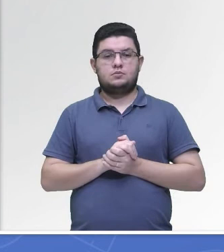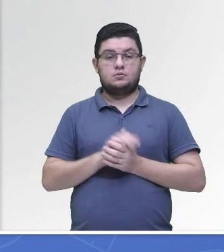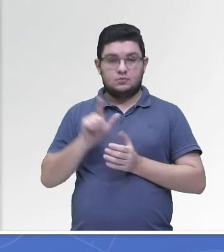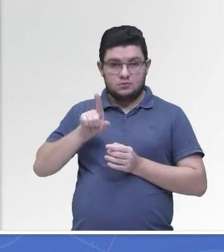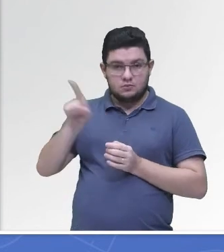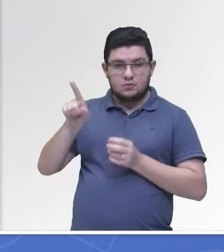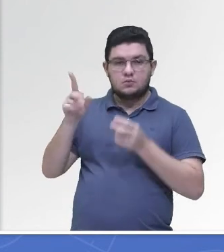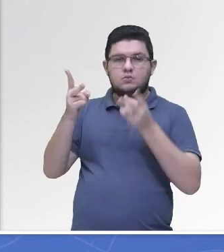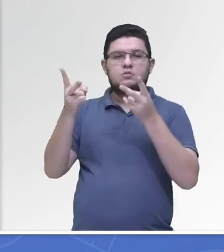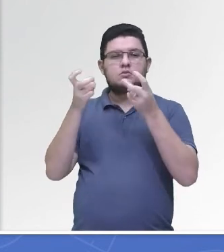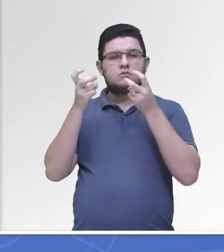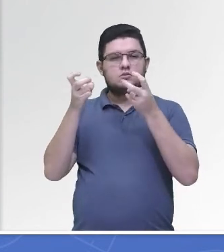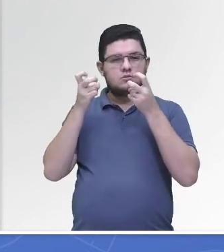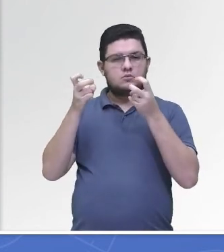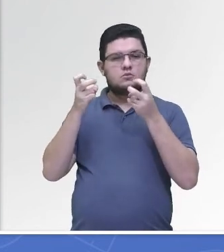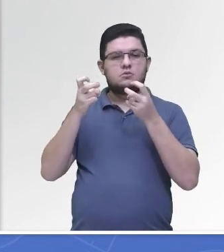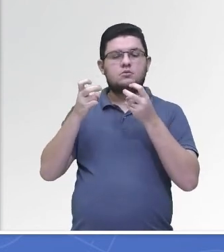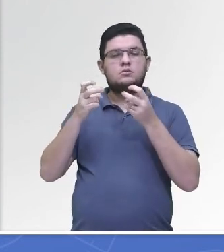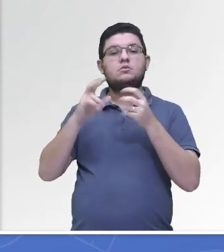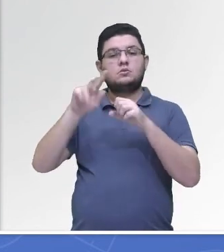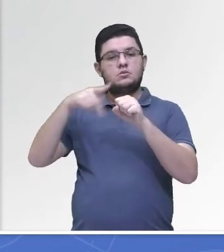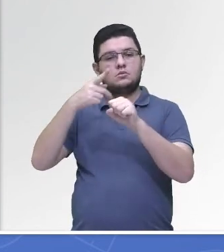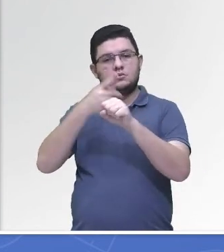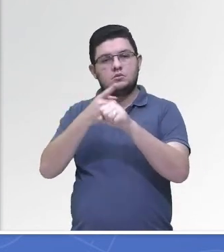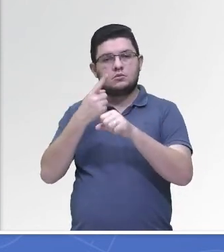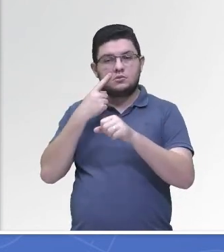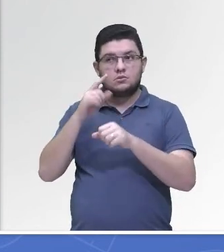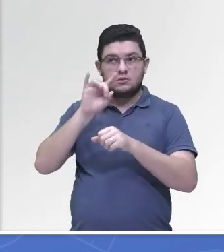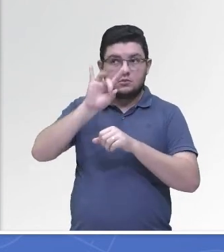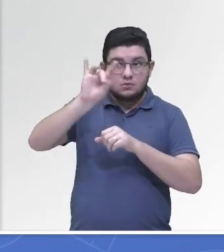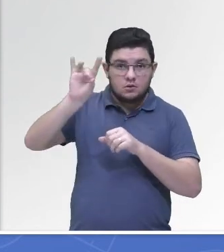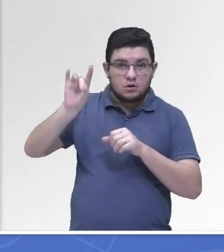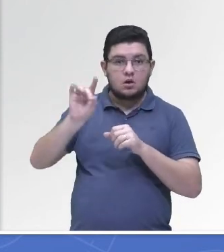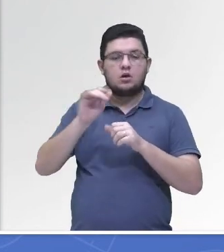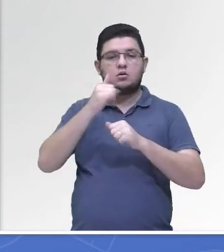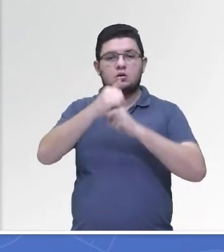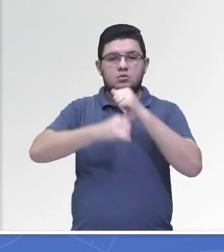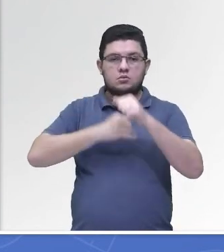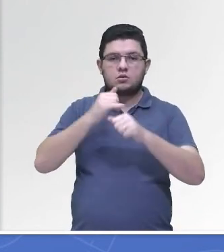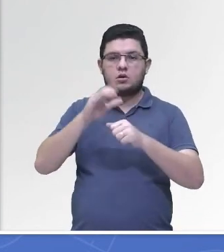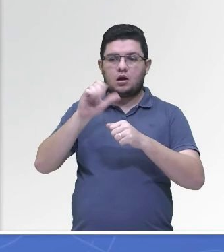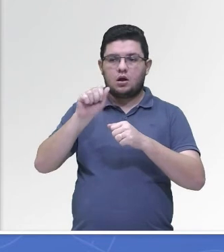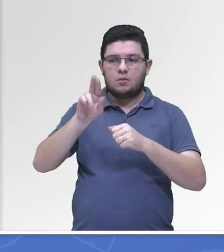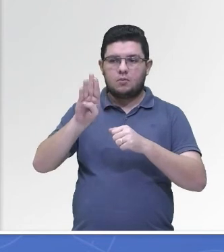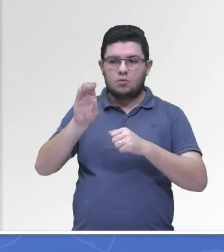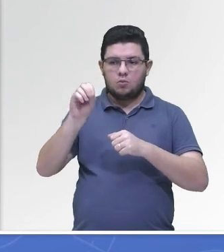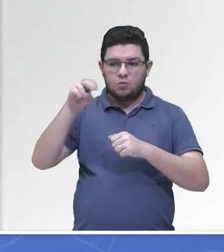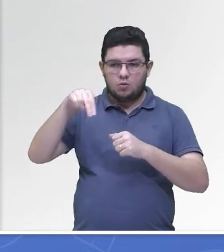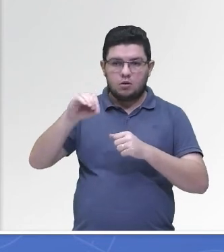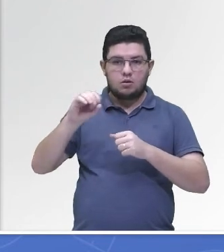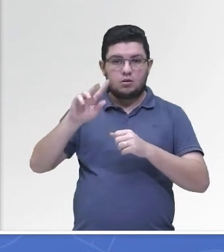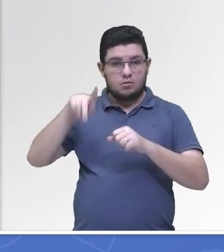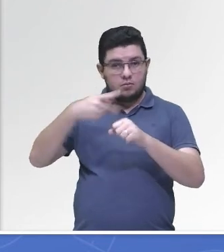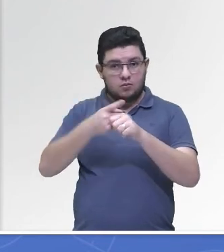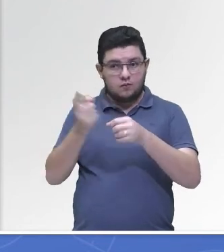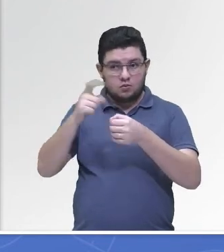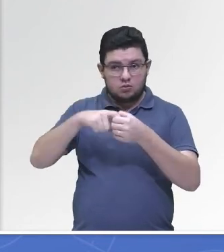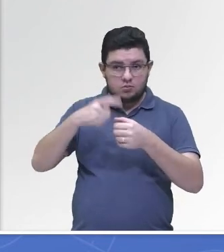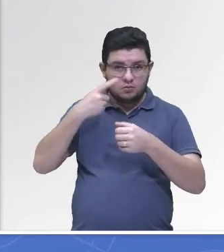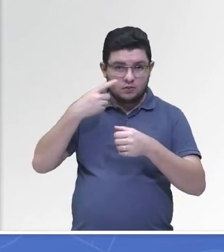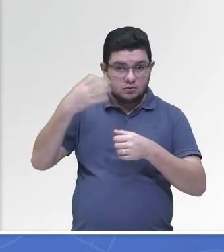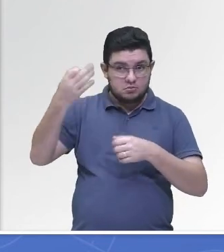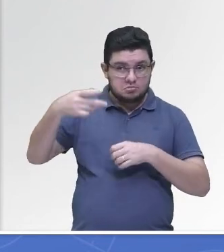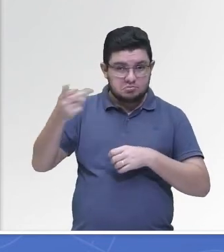Observe a estrutura a seguir, analisem carbono por carbono. Daqui a pouco eu volto para saber qual foi a resposta